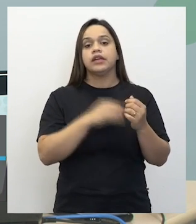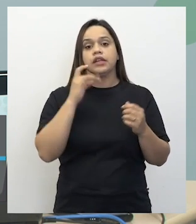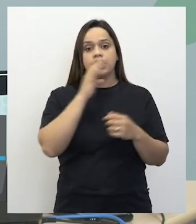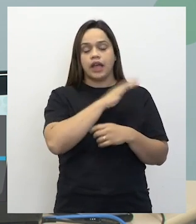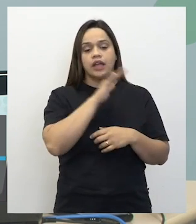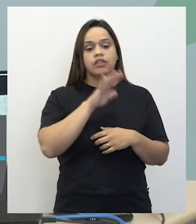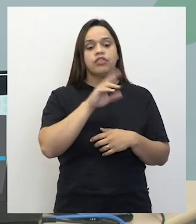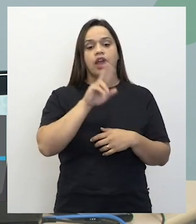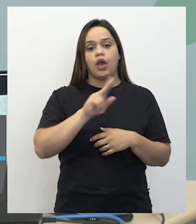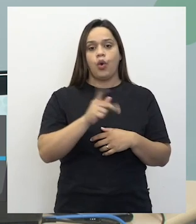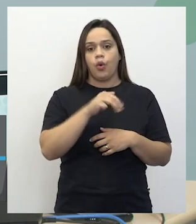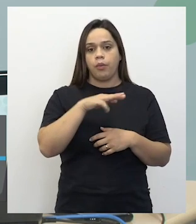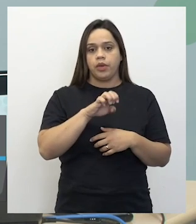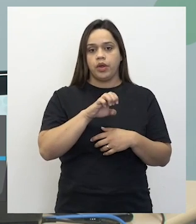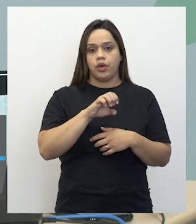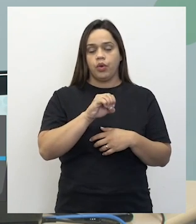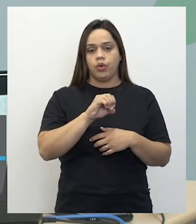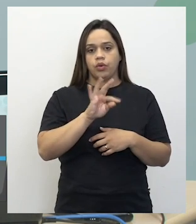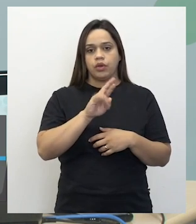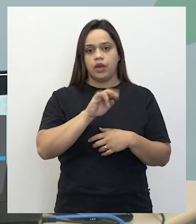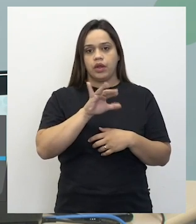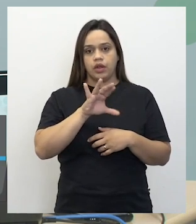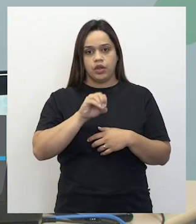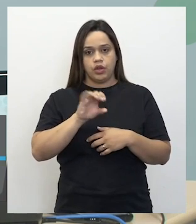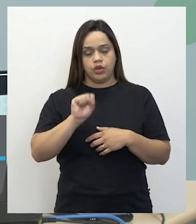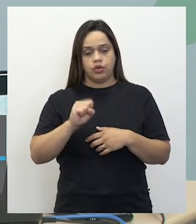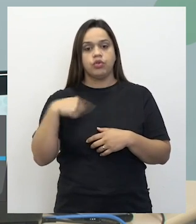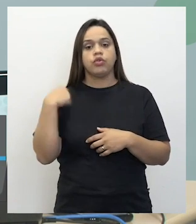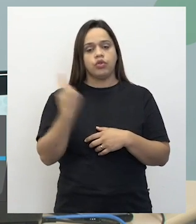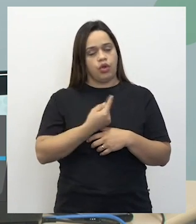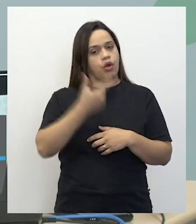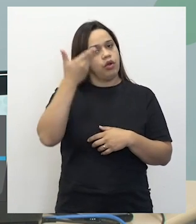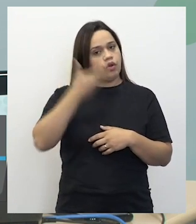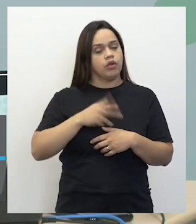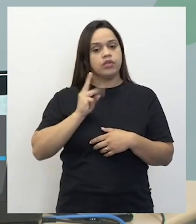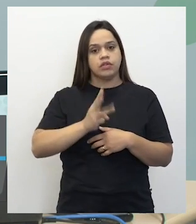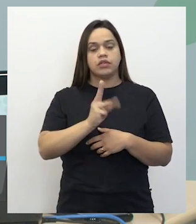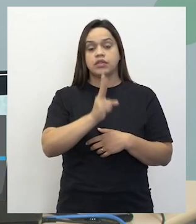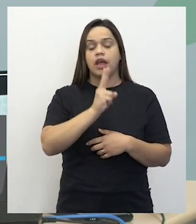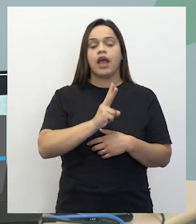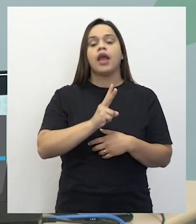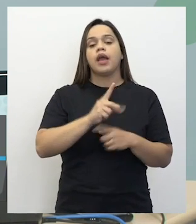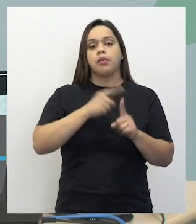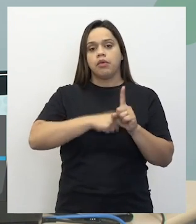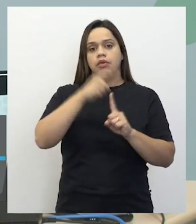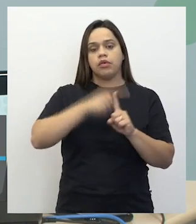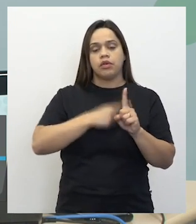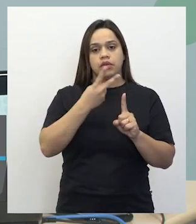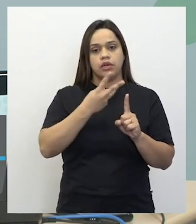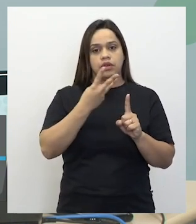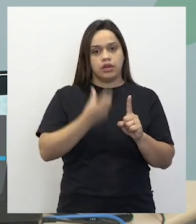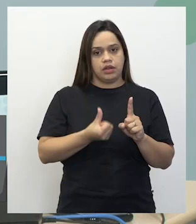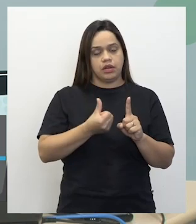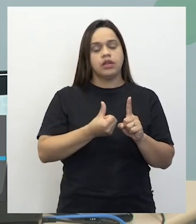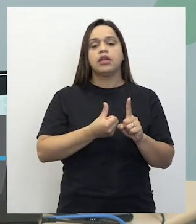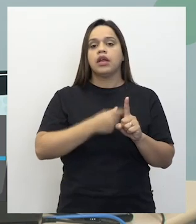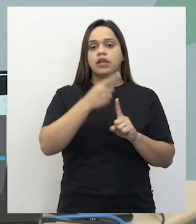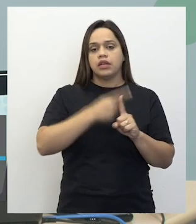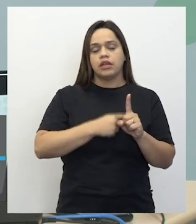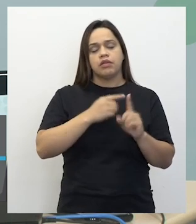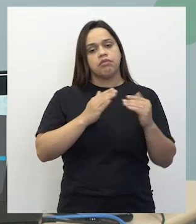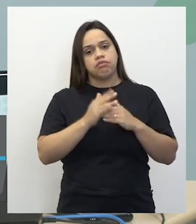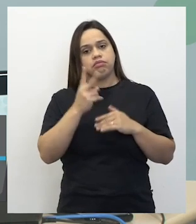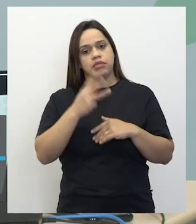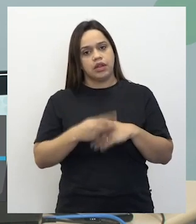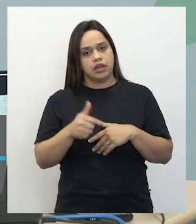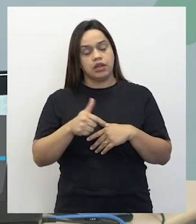quer dizer que não muda, né? Está sempre igual. No nosso caso, nós somos homeotérmicos, sempre 36 graus e meio, aproximadamente 37, né? E